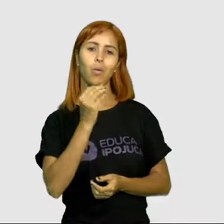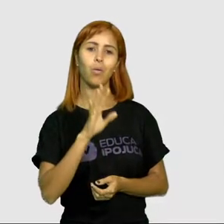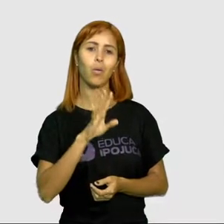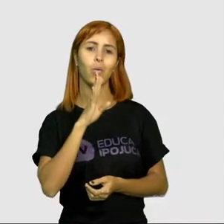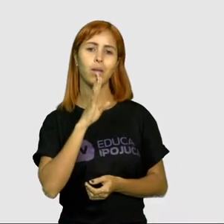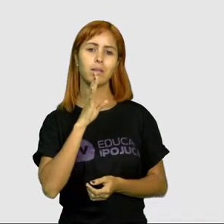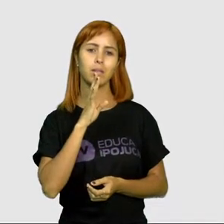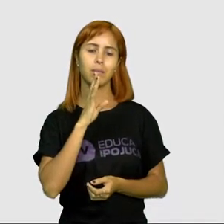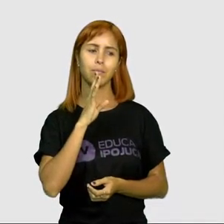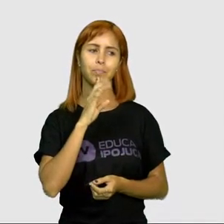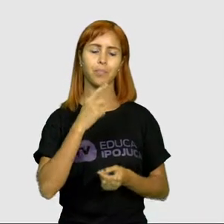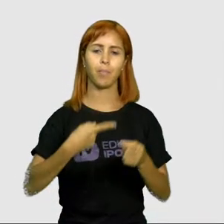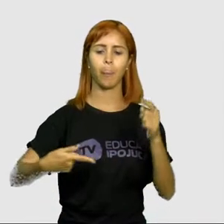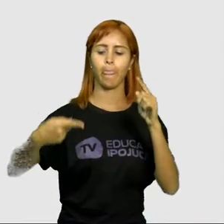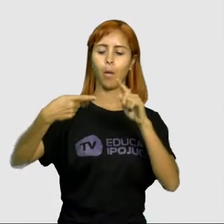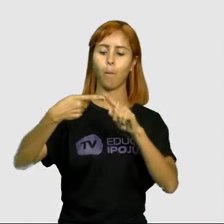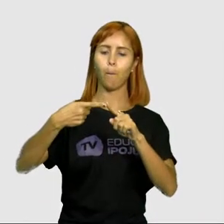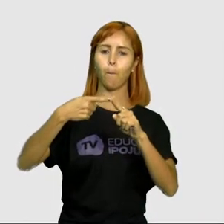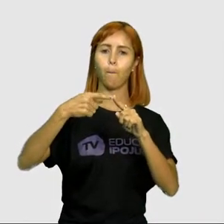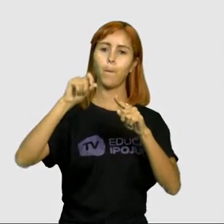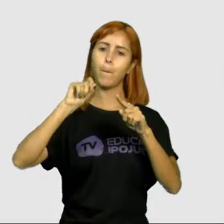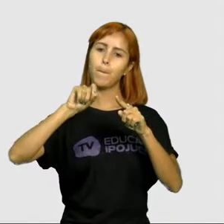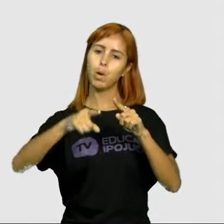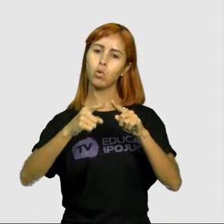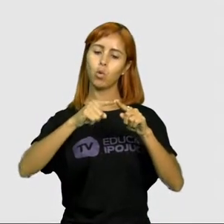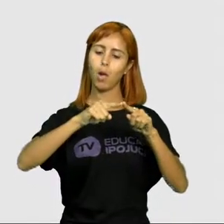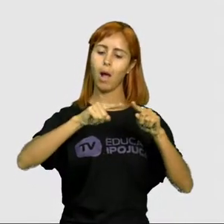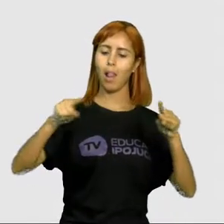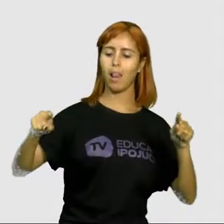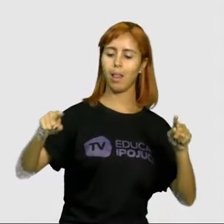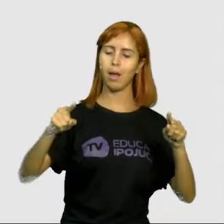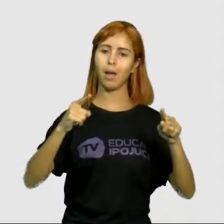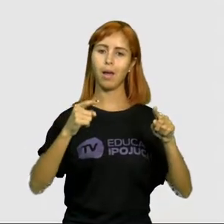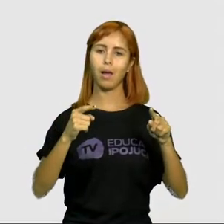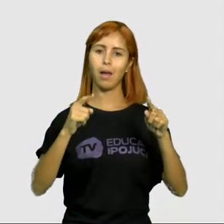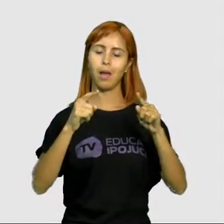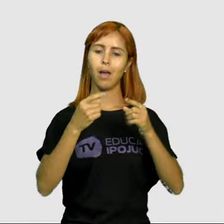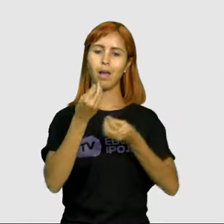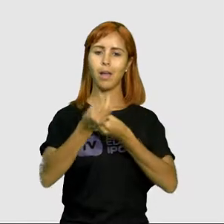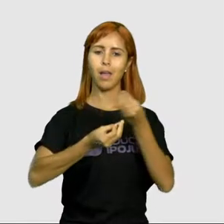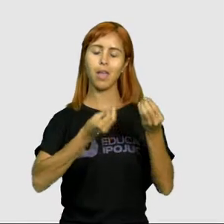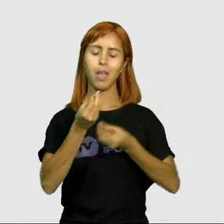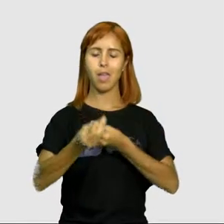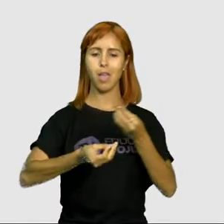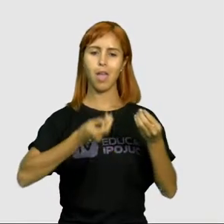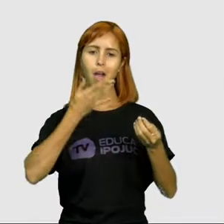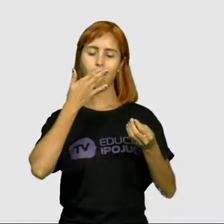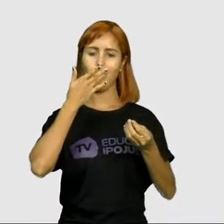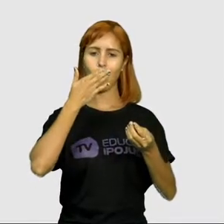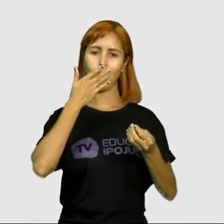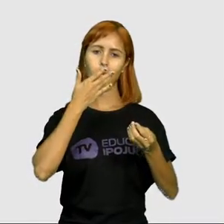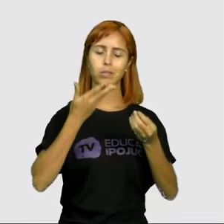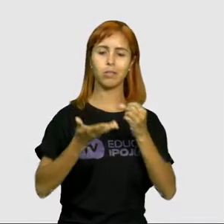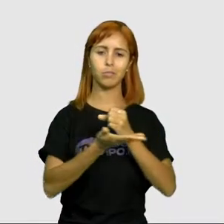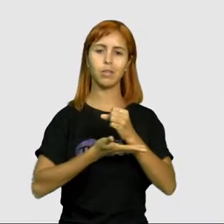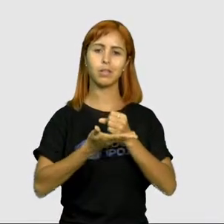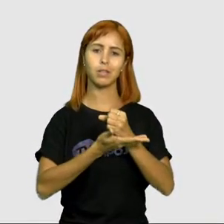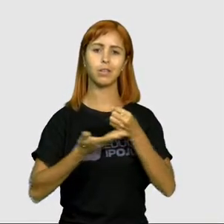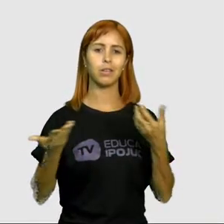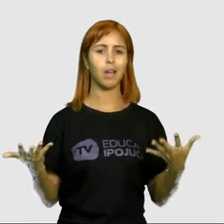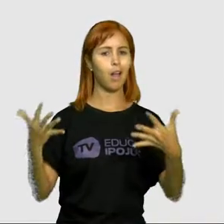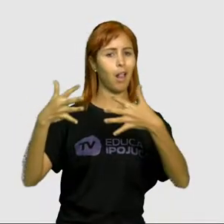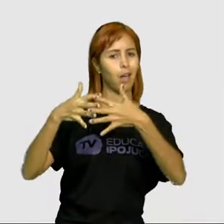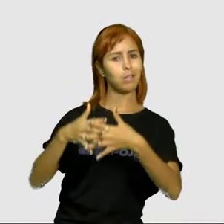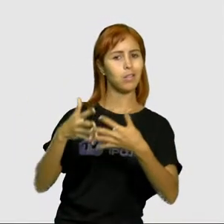do ponto, a linha, a forma e a cor, que são os básicos. A relação entre